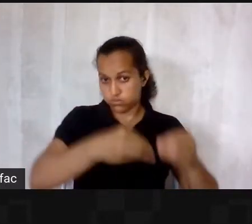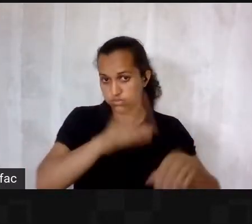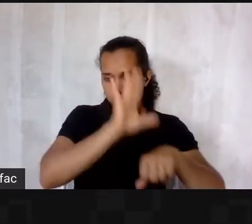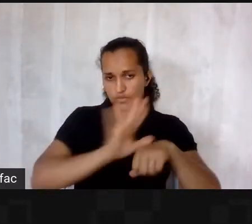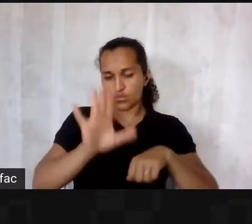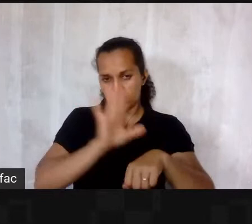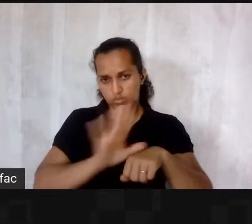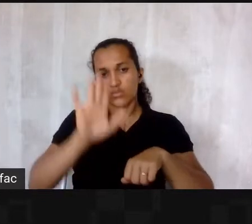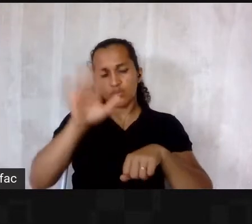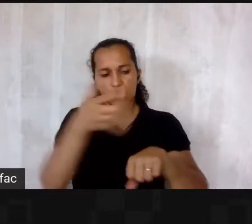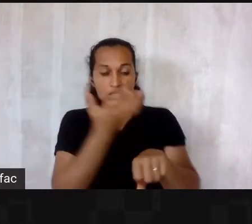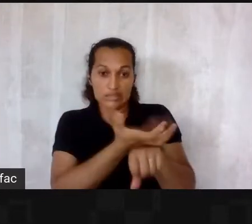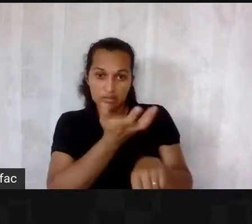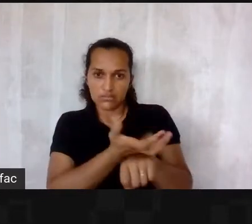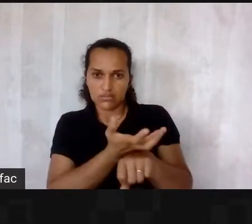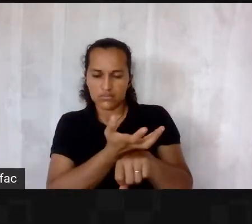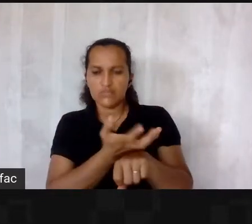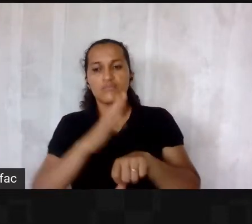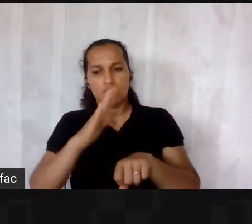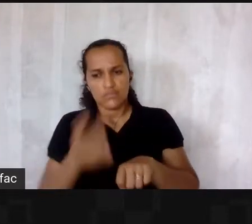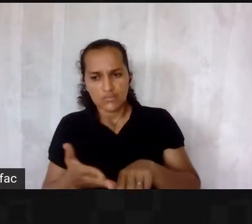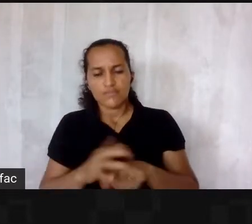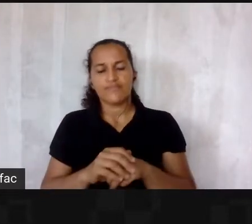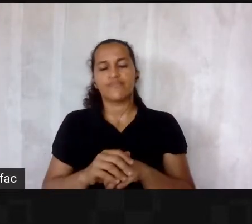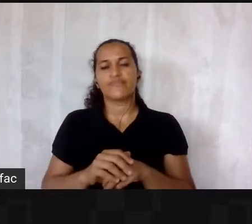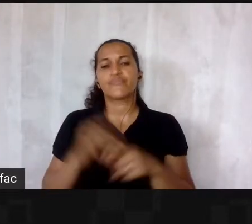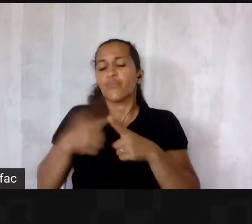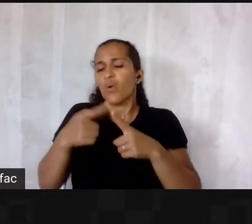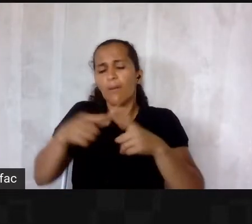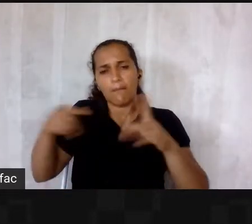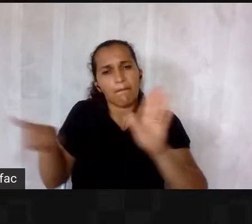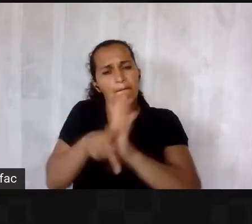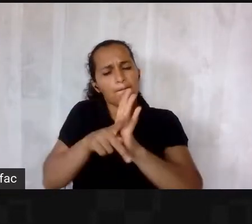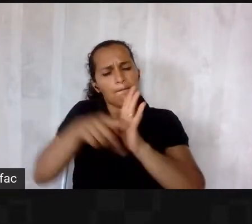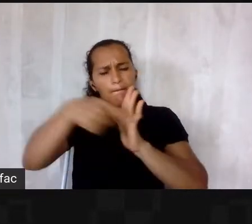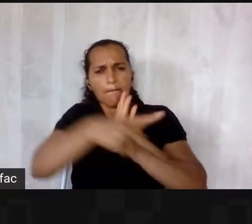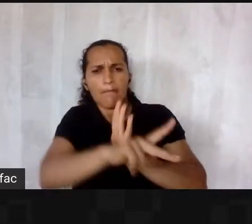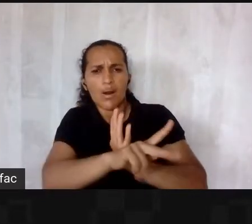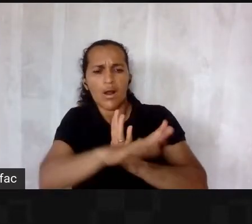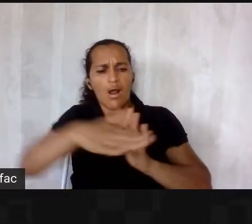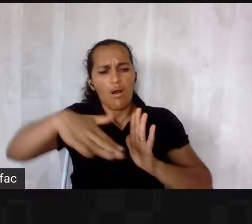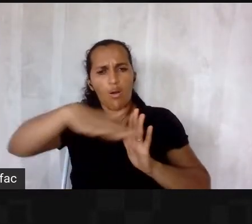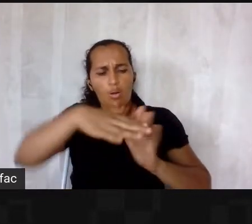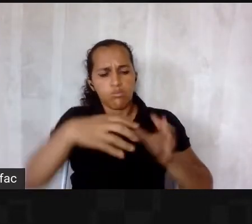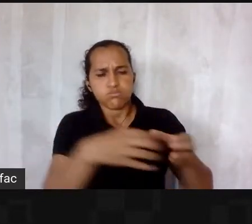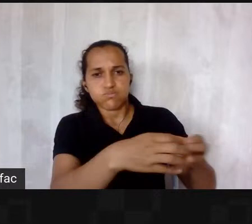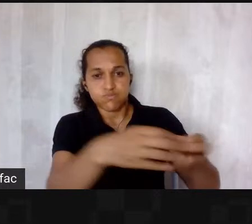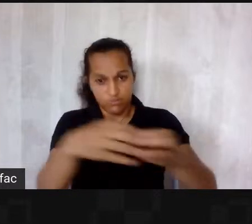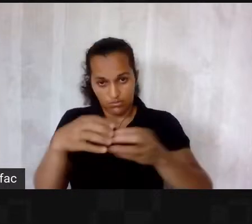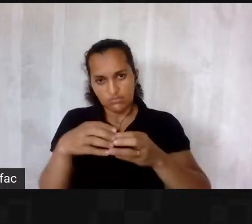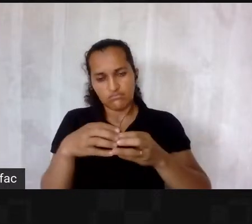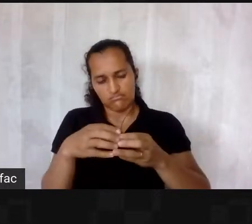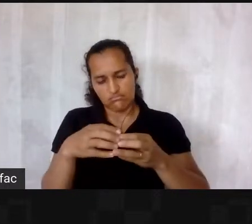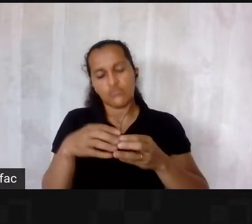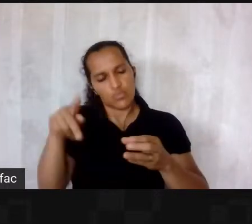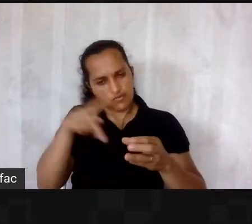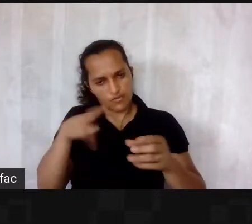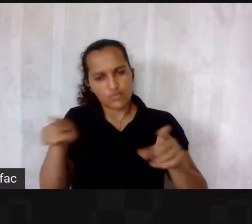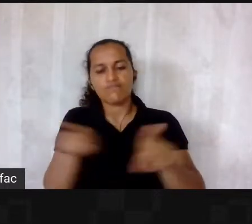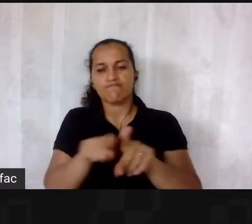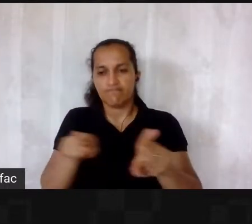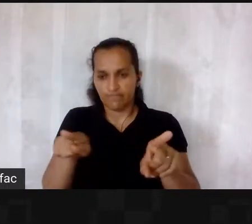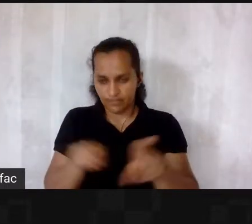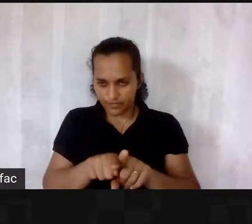disciplinas, até por conta do pertencimento deles às determinadas comunidades disciplinares. Então, os